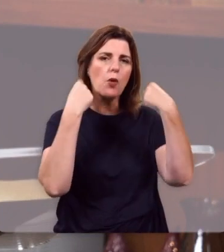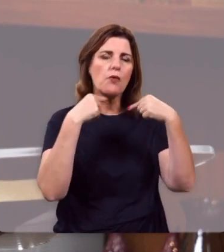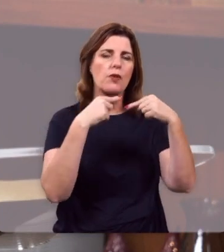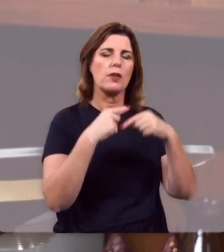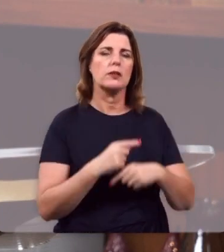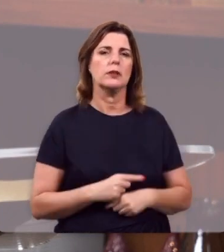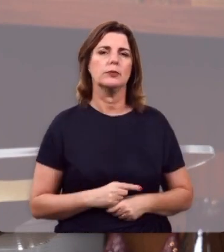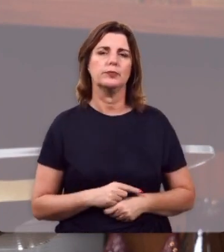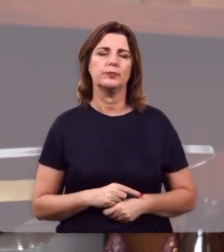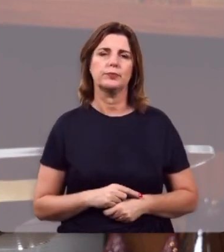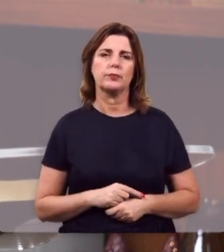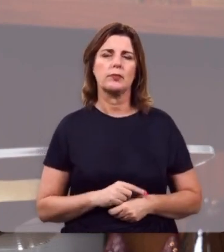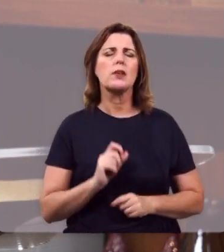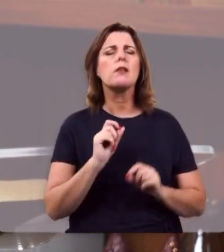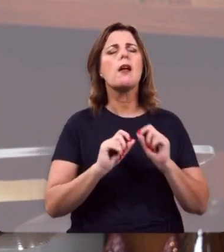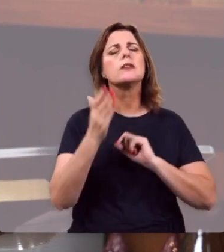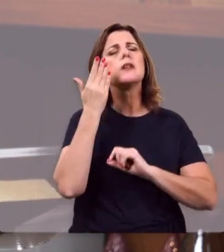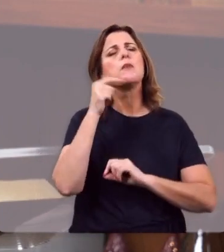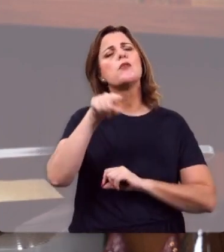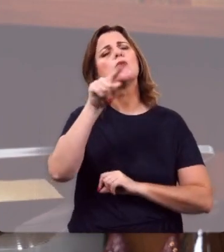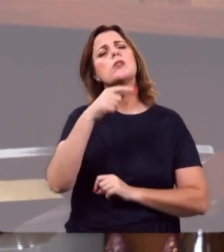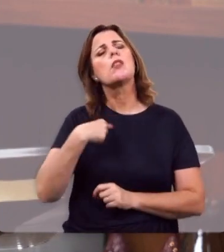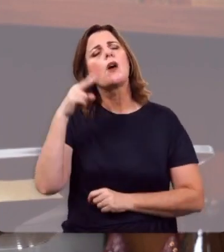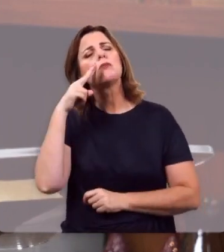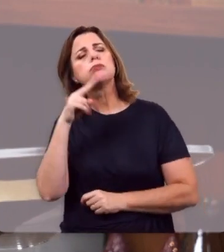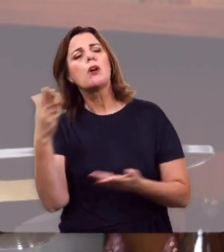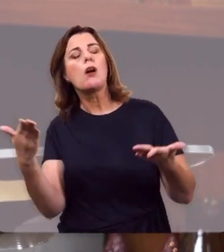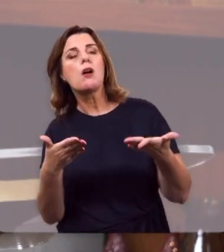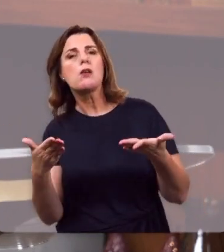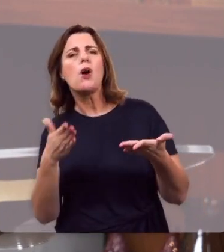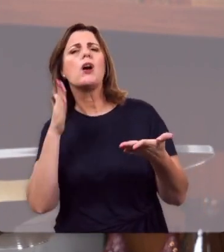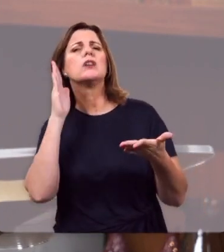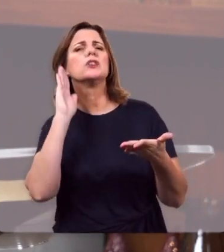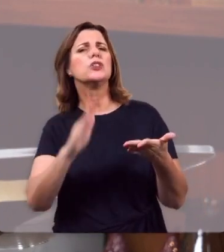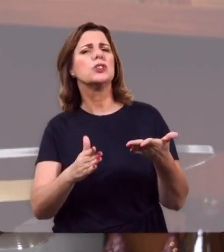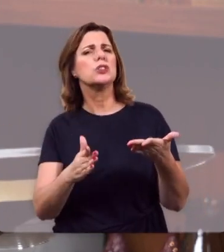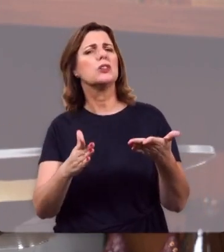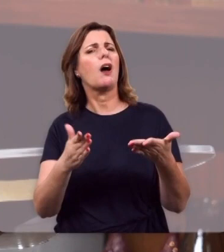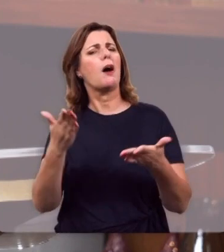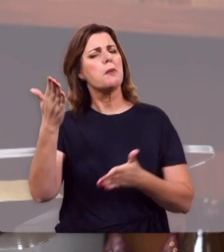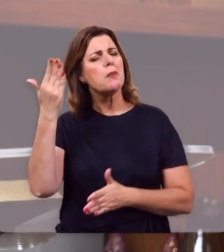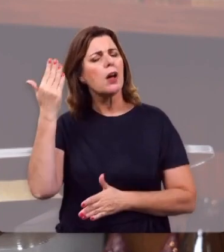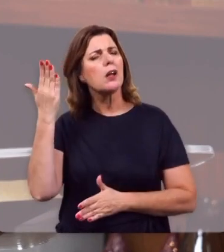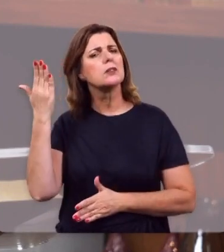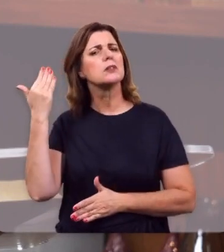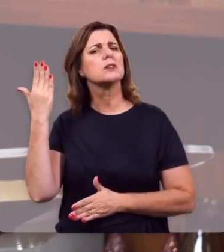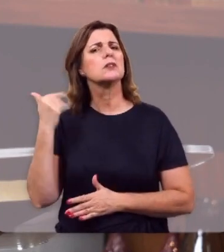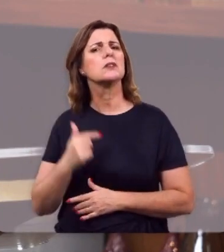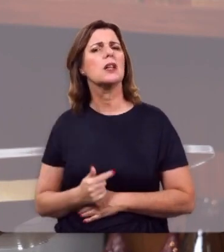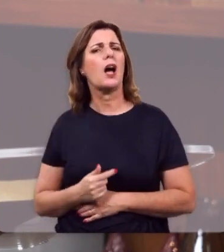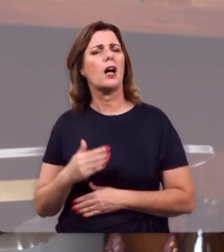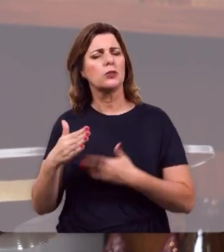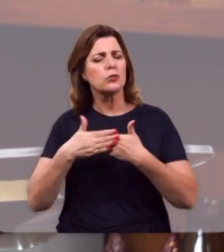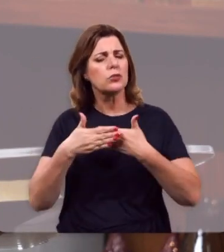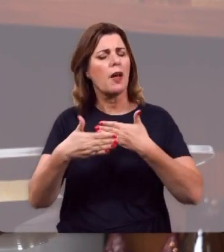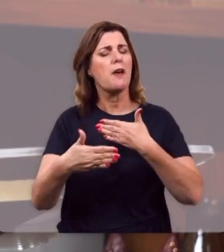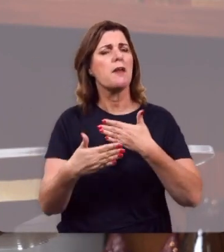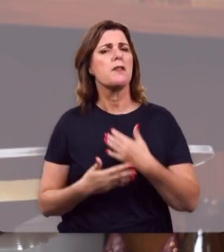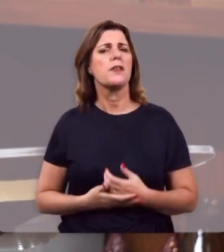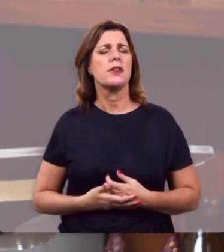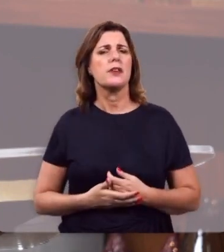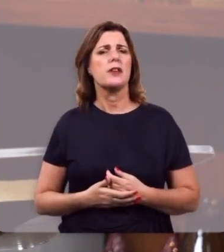ovelhas. Quem sabe você que está me ouvindo agora já foi gente de vanguarda, da linha de